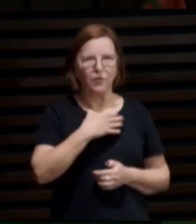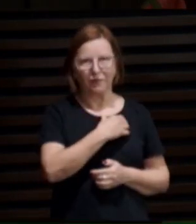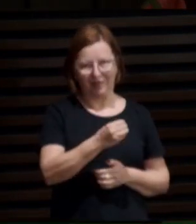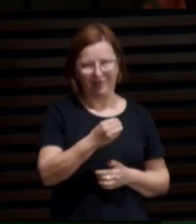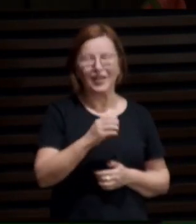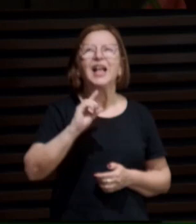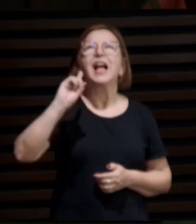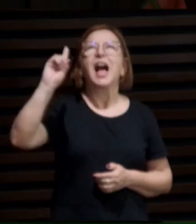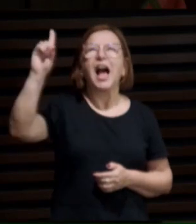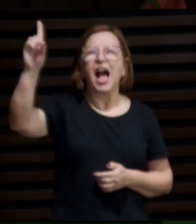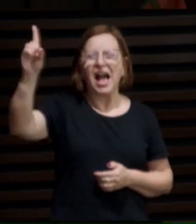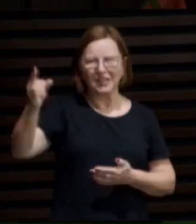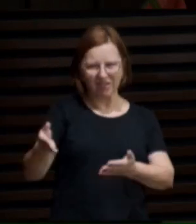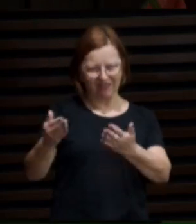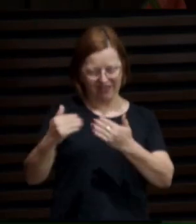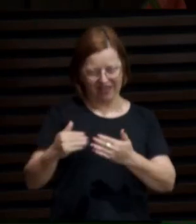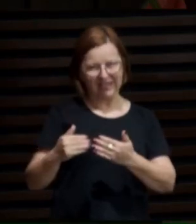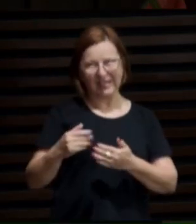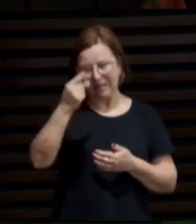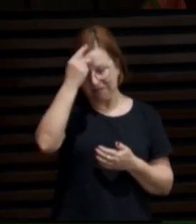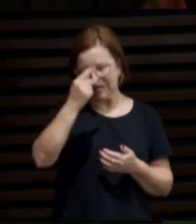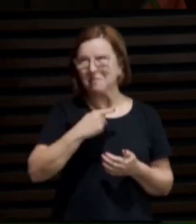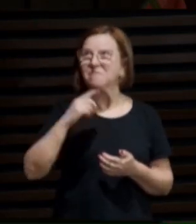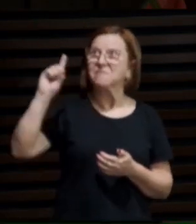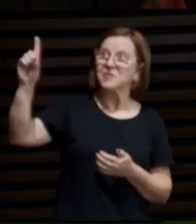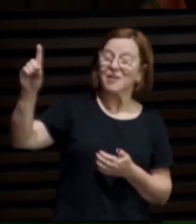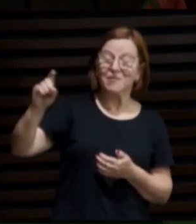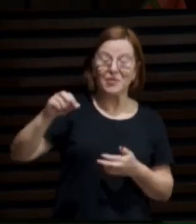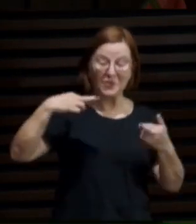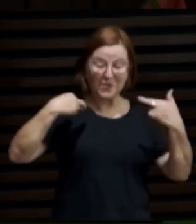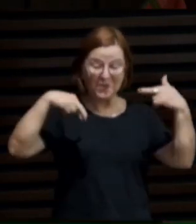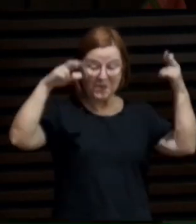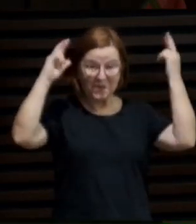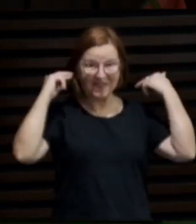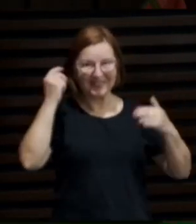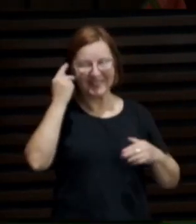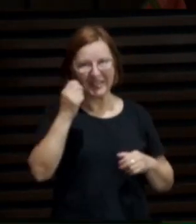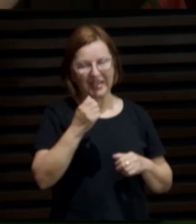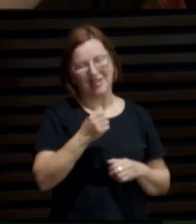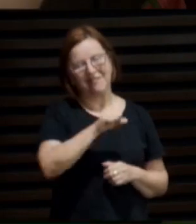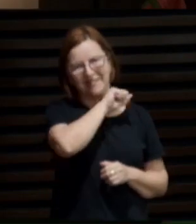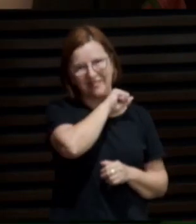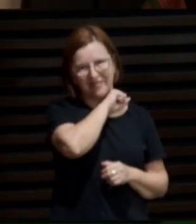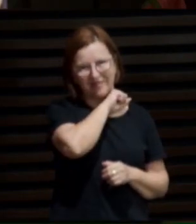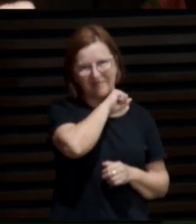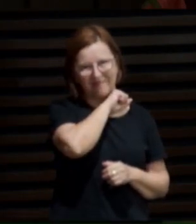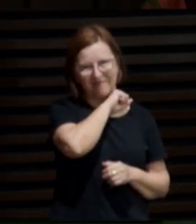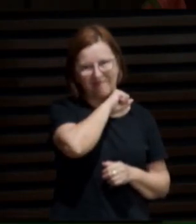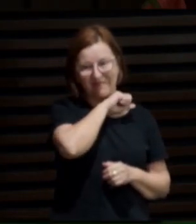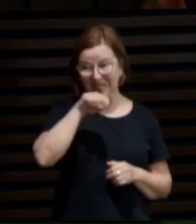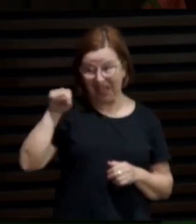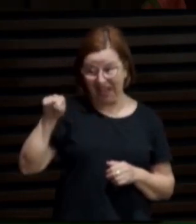Deus proverá para si o cordeiro para o holocausto. Aquele cordeiro era o cordeiro de Deus, era o Senhor